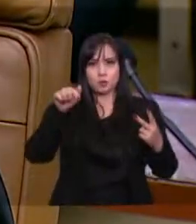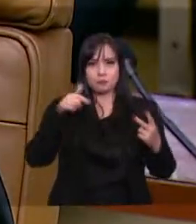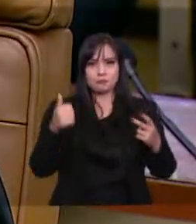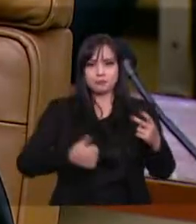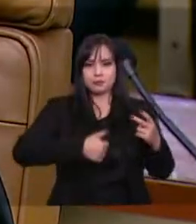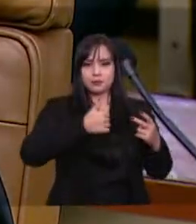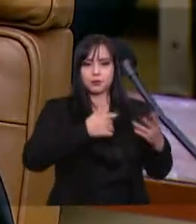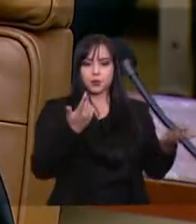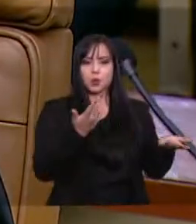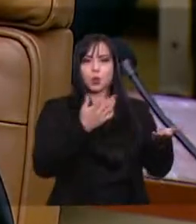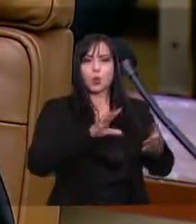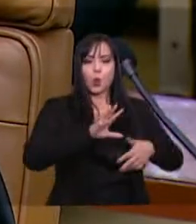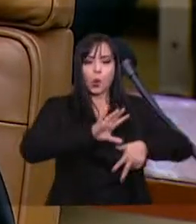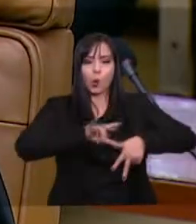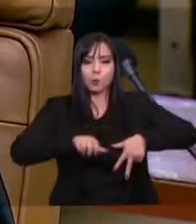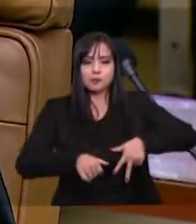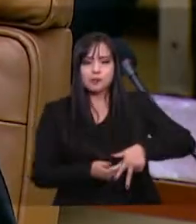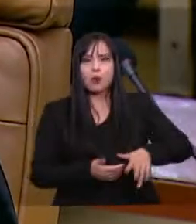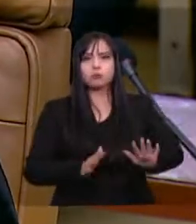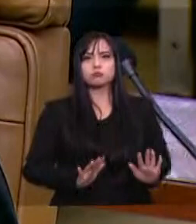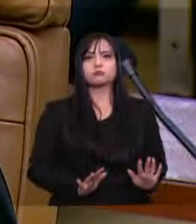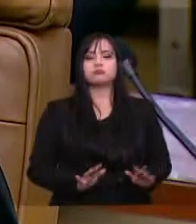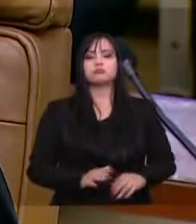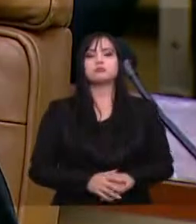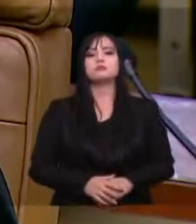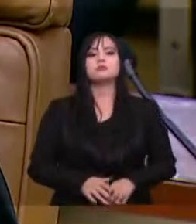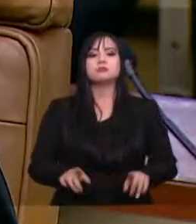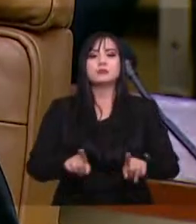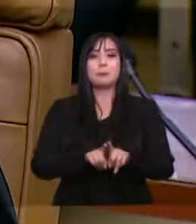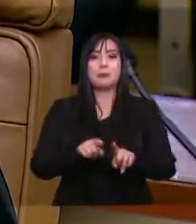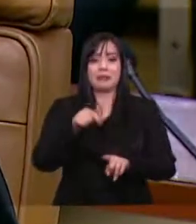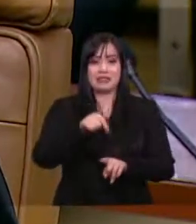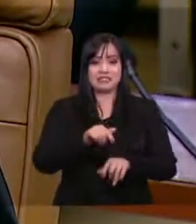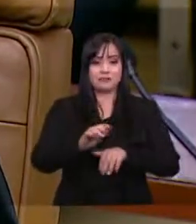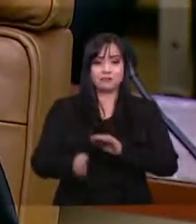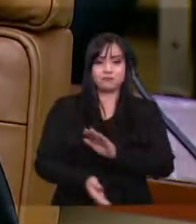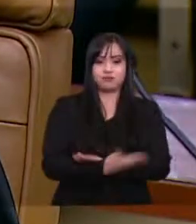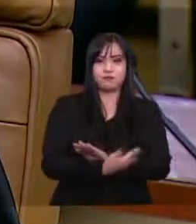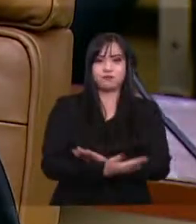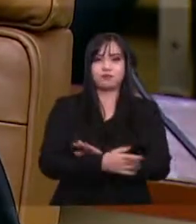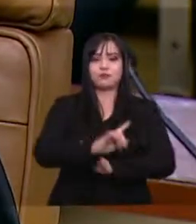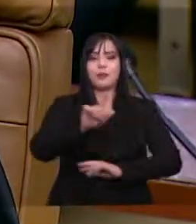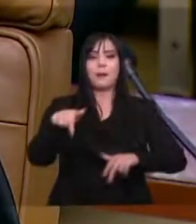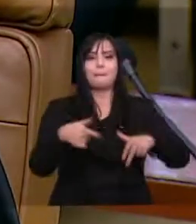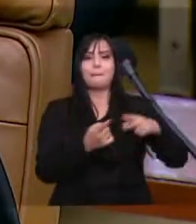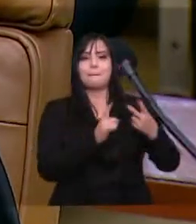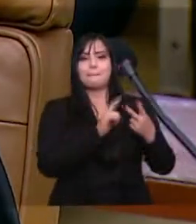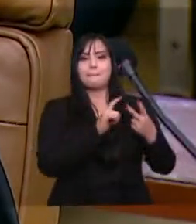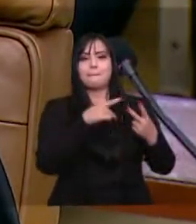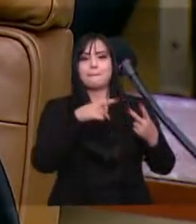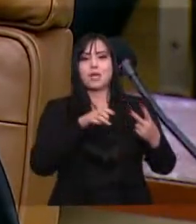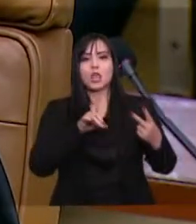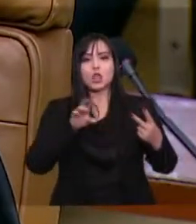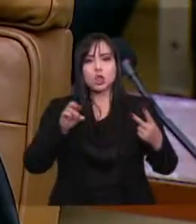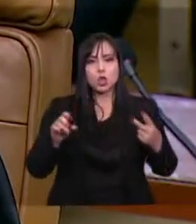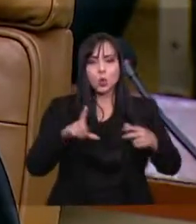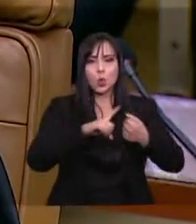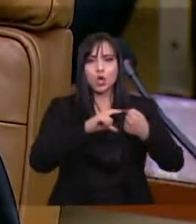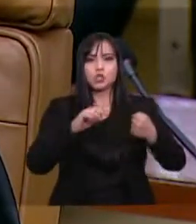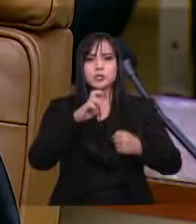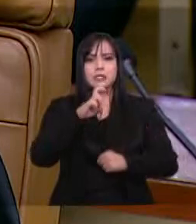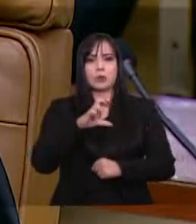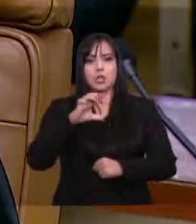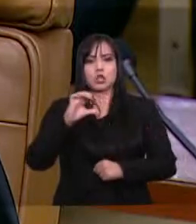a ele imputado corrupção passivo em relação a esse delito e a Pedro Paulo na avaliação dos vetores do artigo